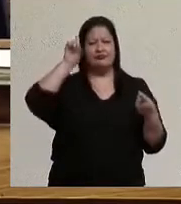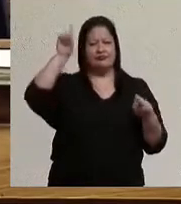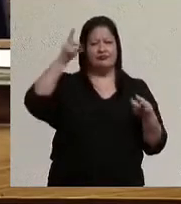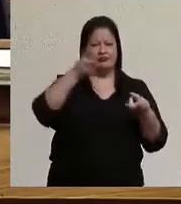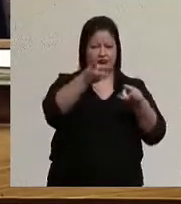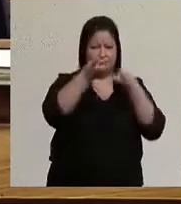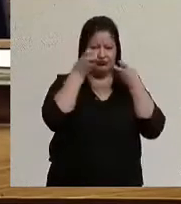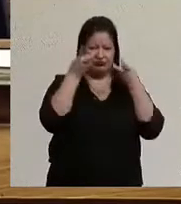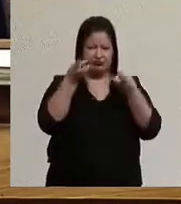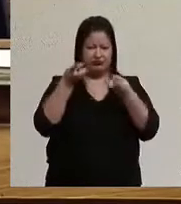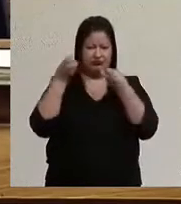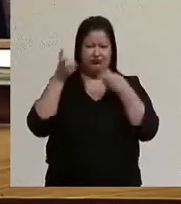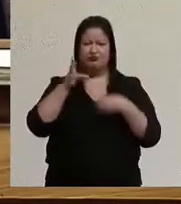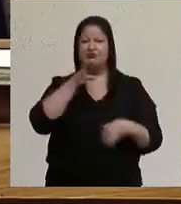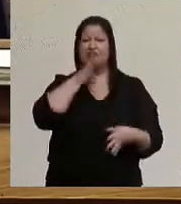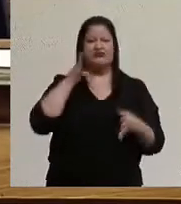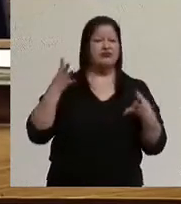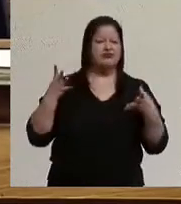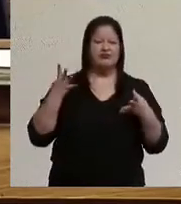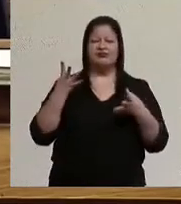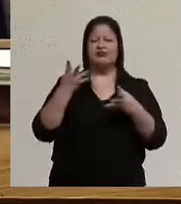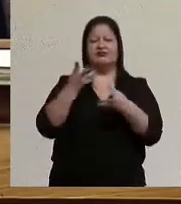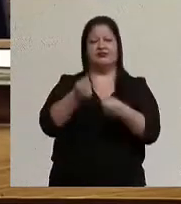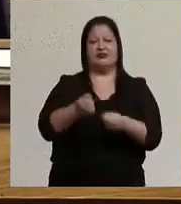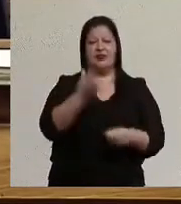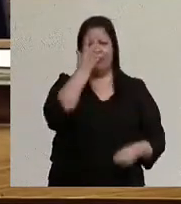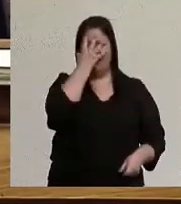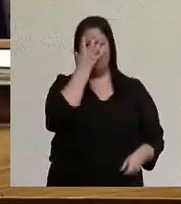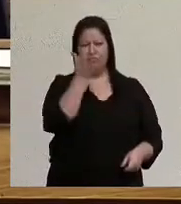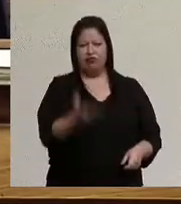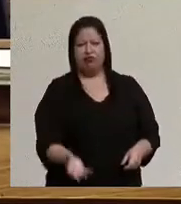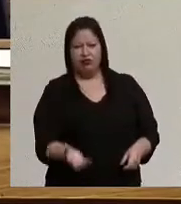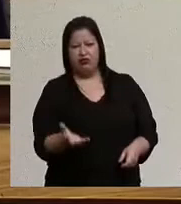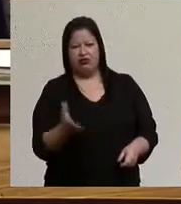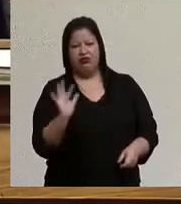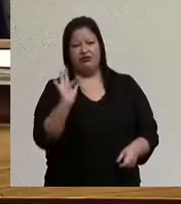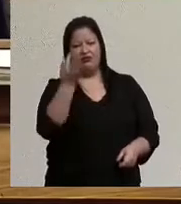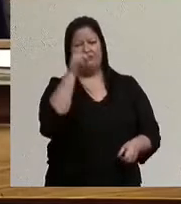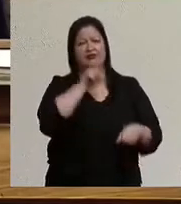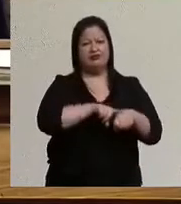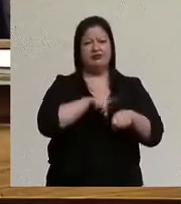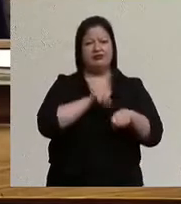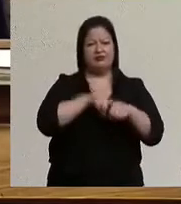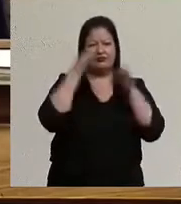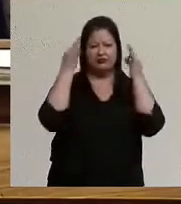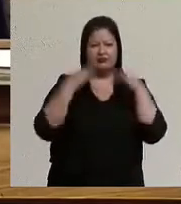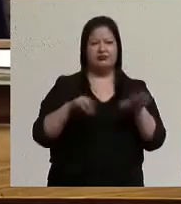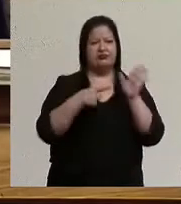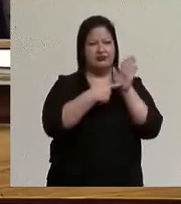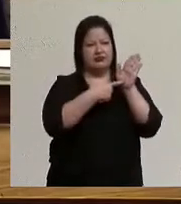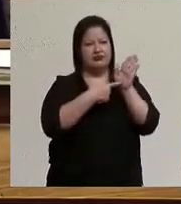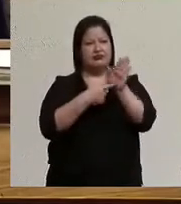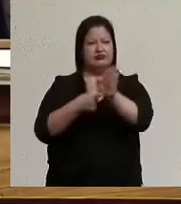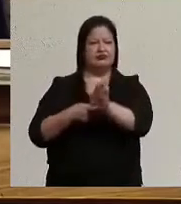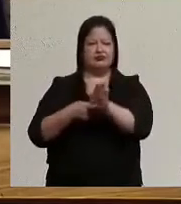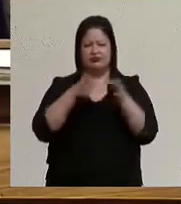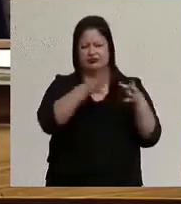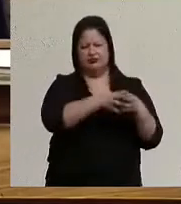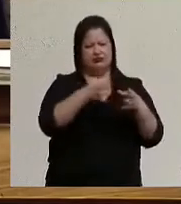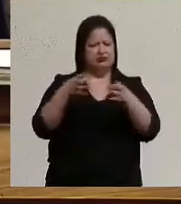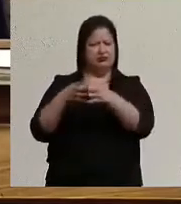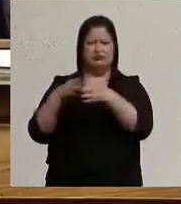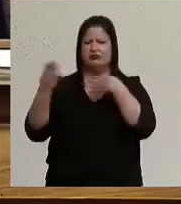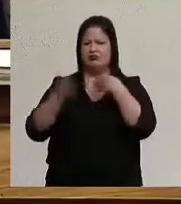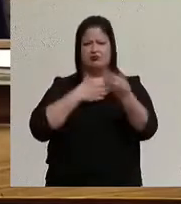tudo sabe Deus tudo vê as máscaras caem no momento certo se tiver que cair doado o